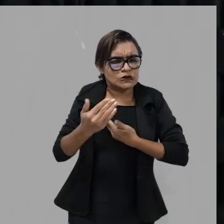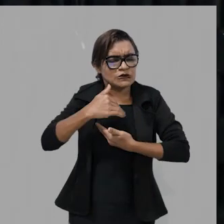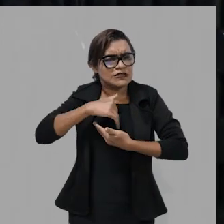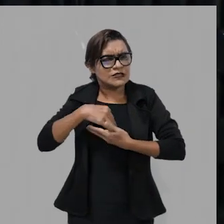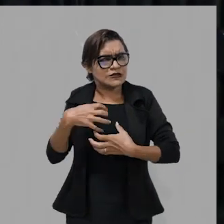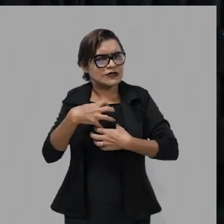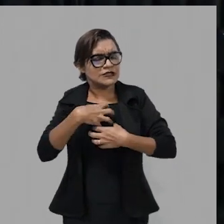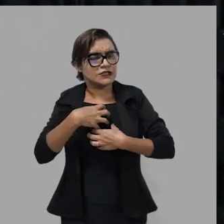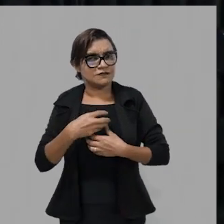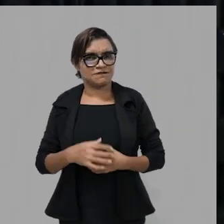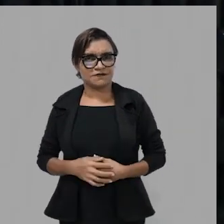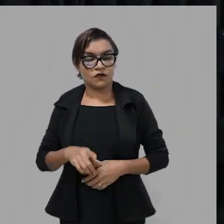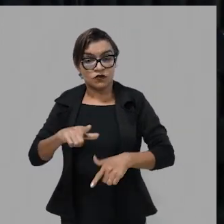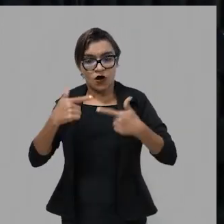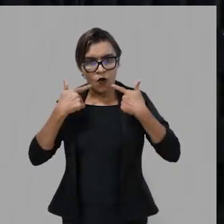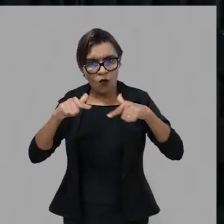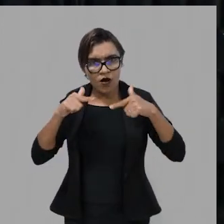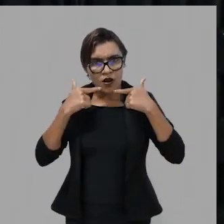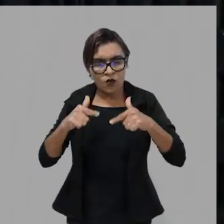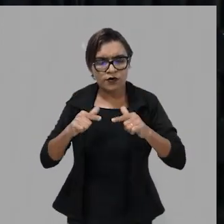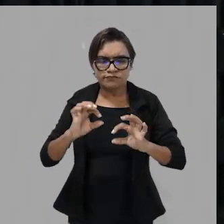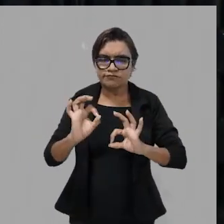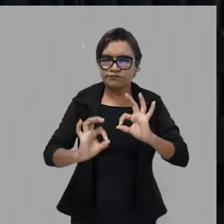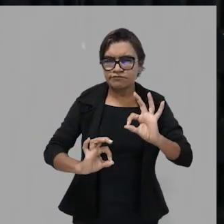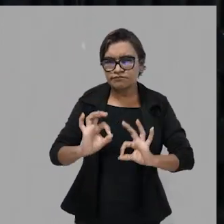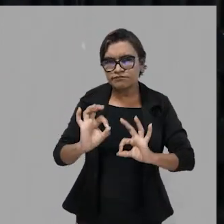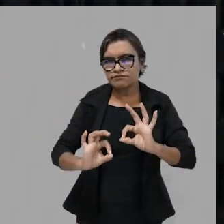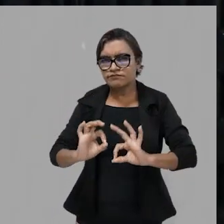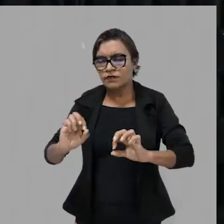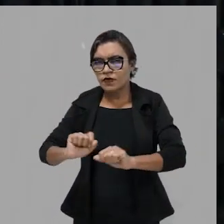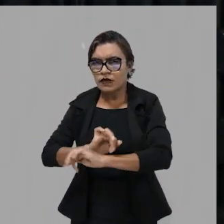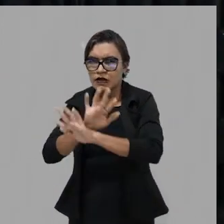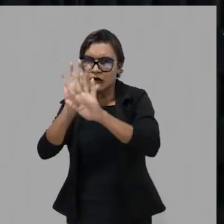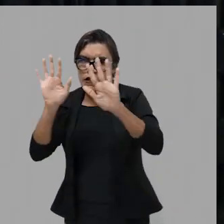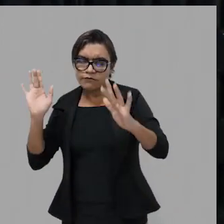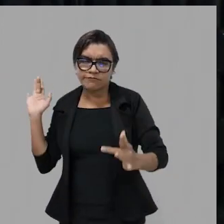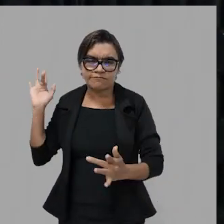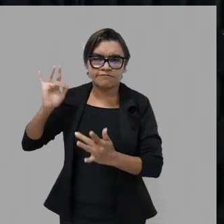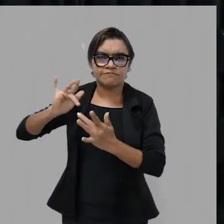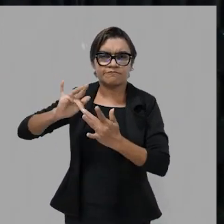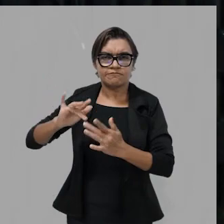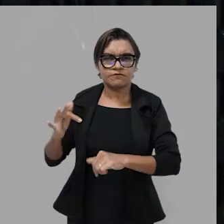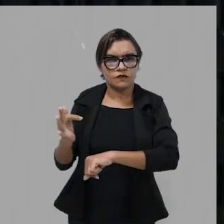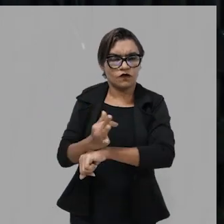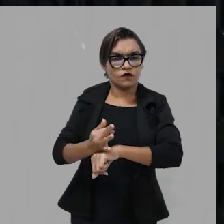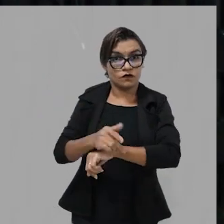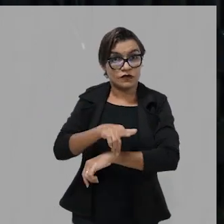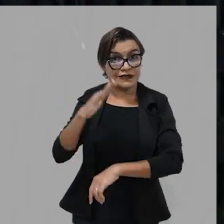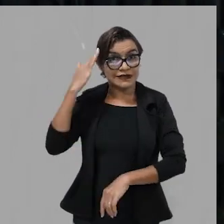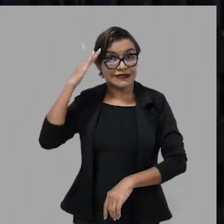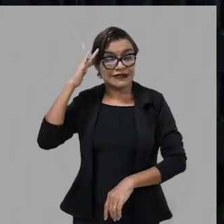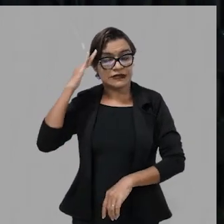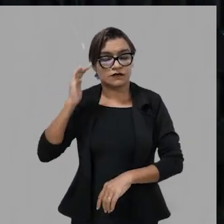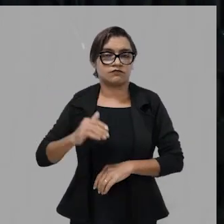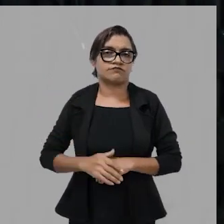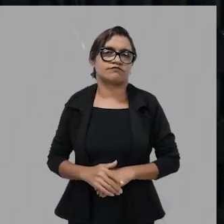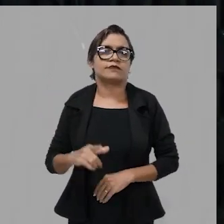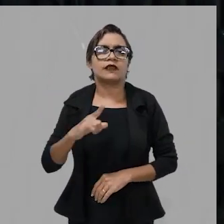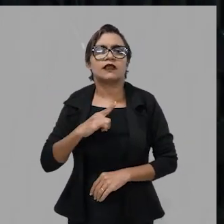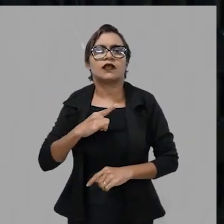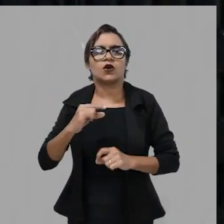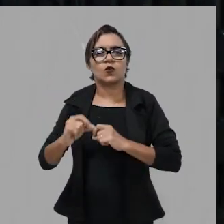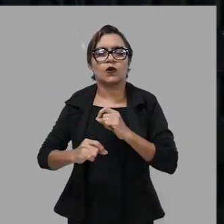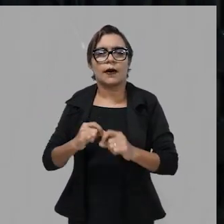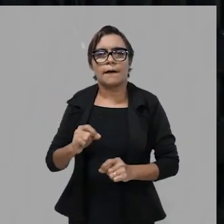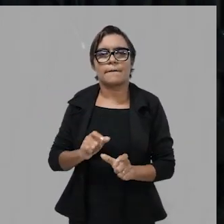Uma linguagem bem cuidada, uma linguagem clássica, toda formal, conseguiram entender? Aqui tem até uma palavra